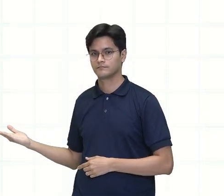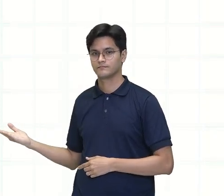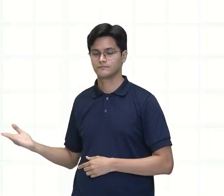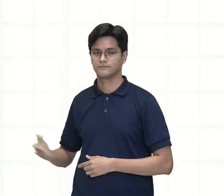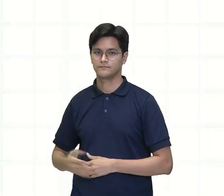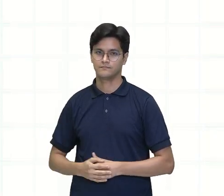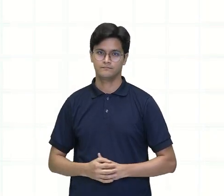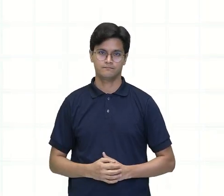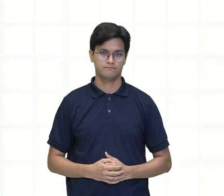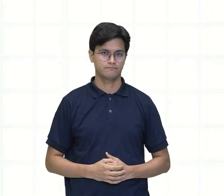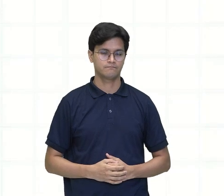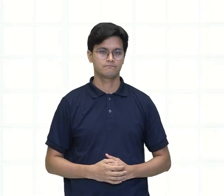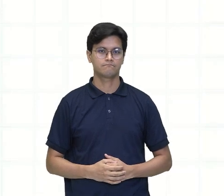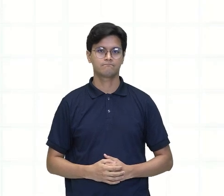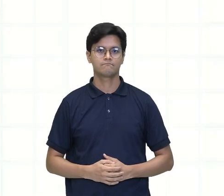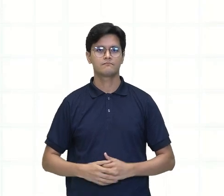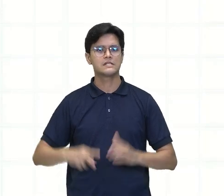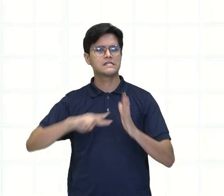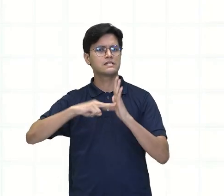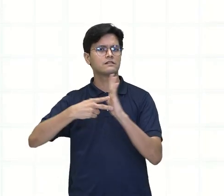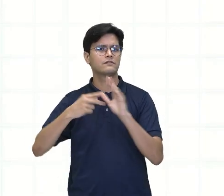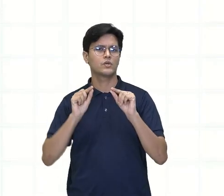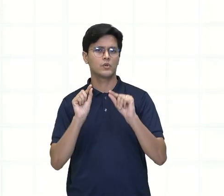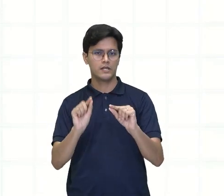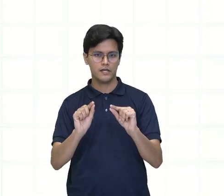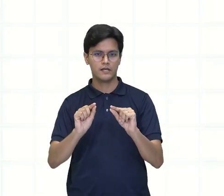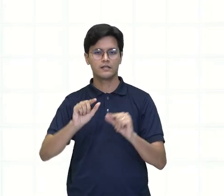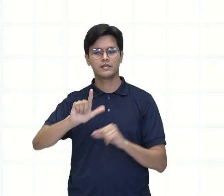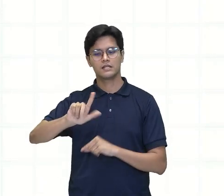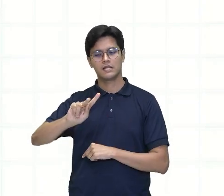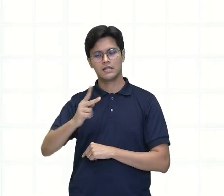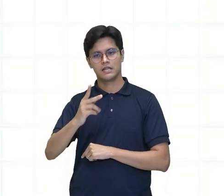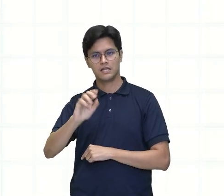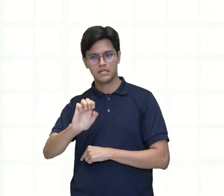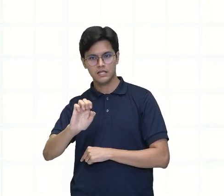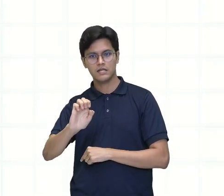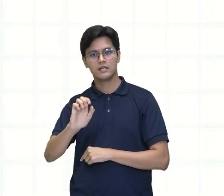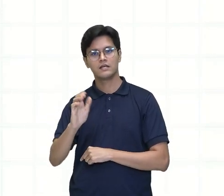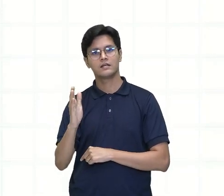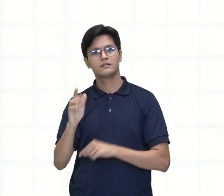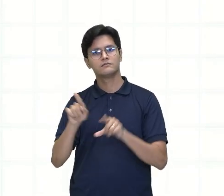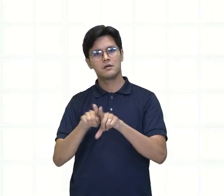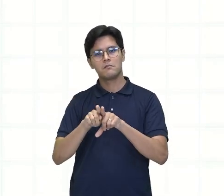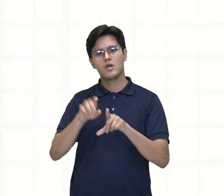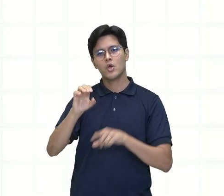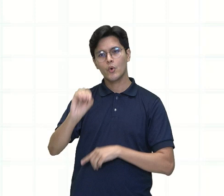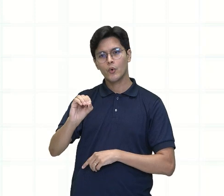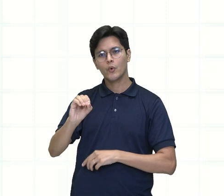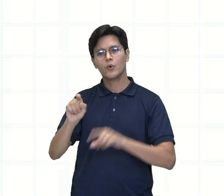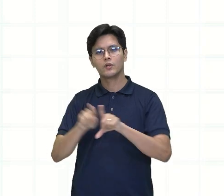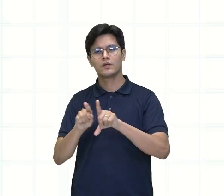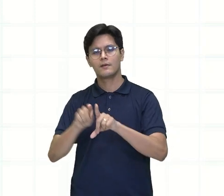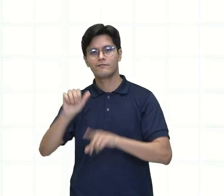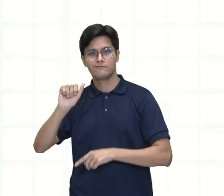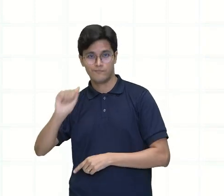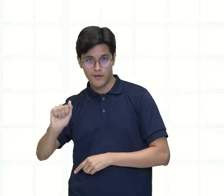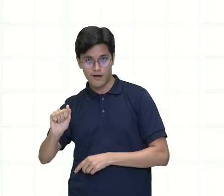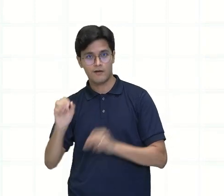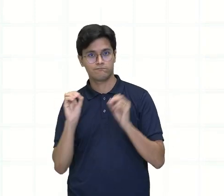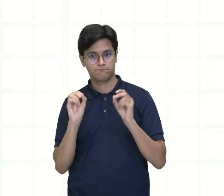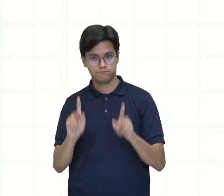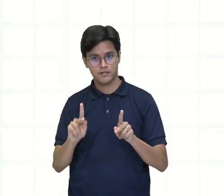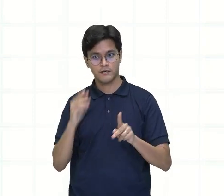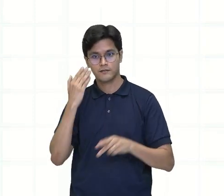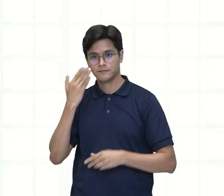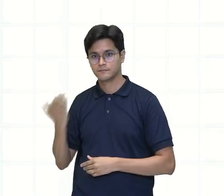it. O significado é lhe ou a. Tudo bem? Então, quando ele aparecer